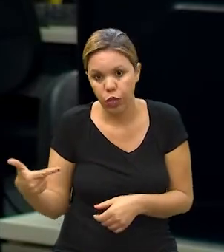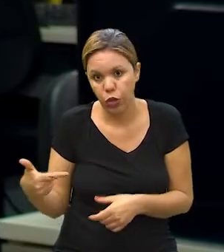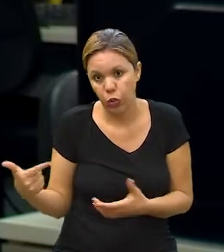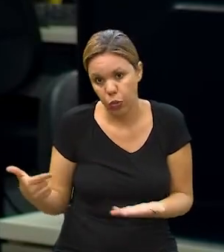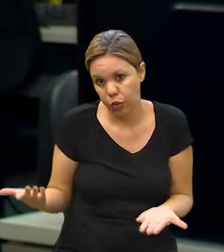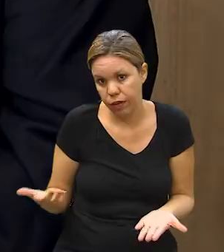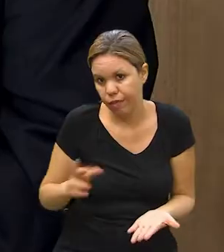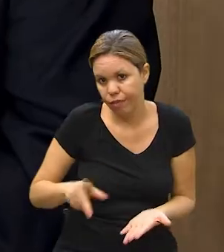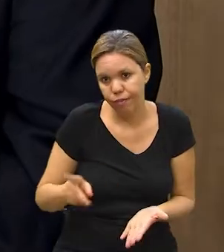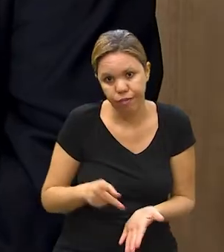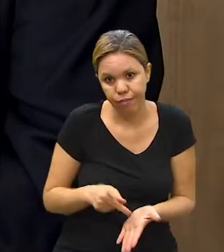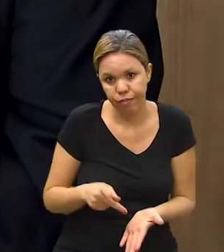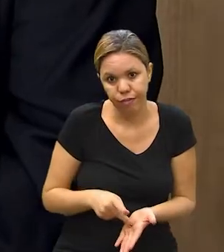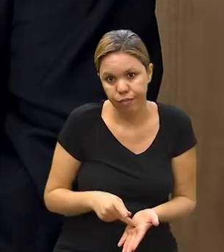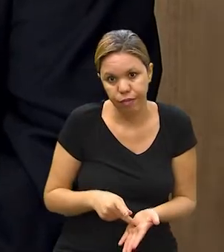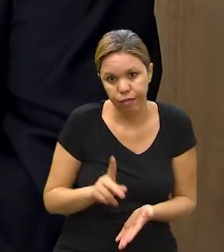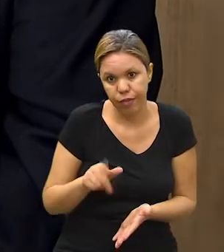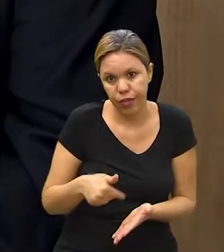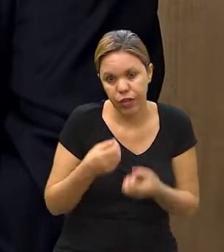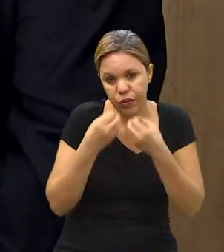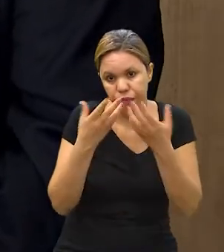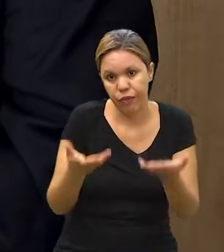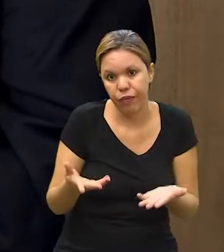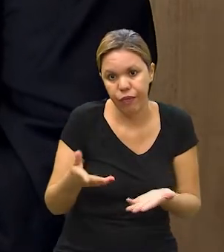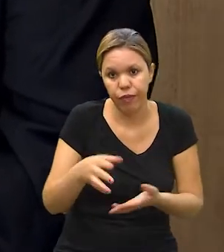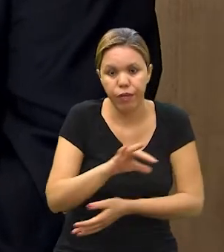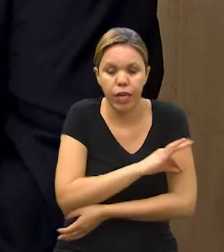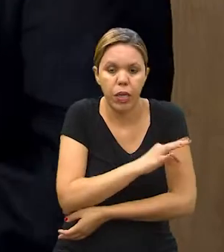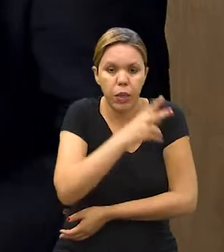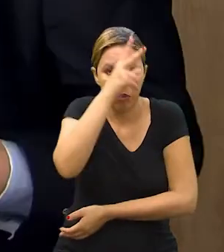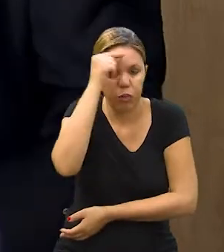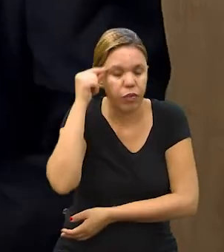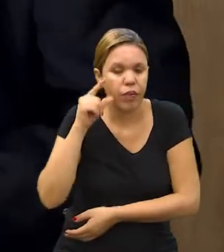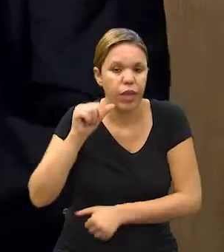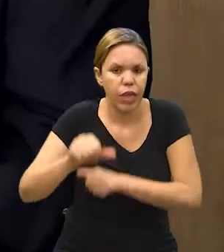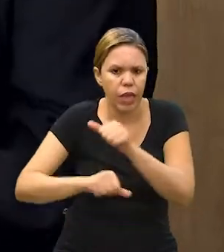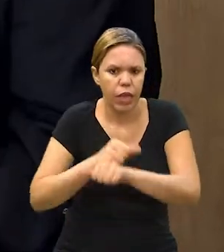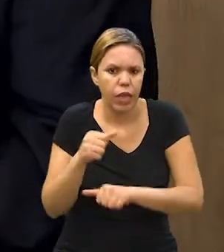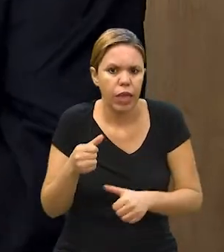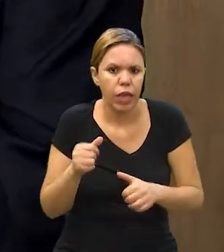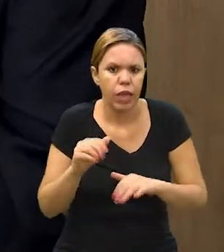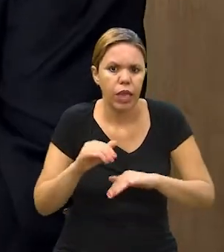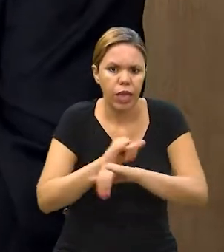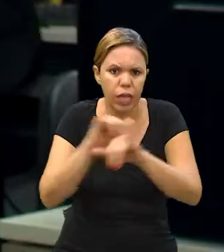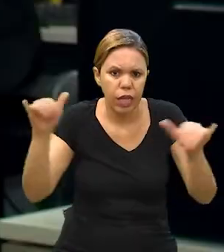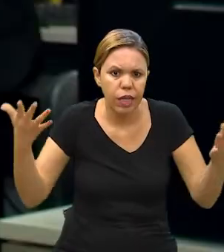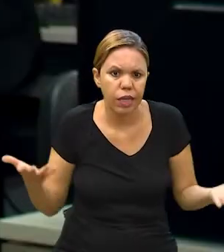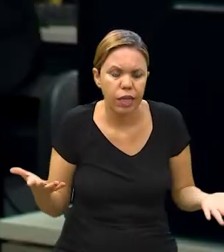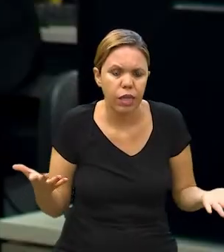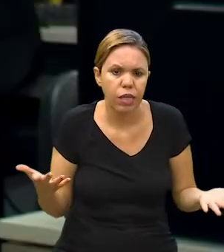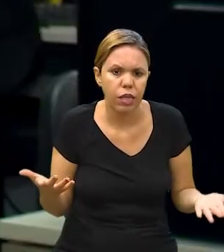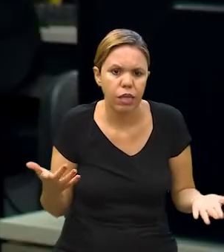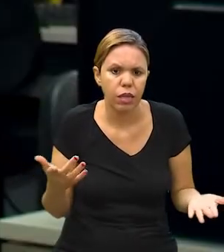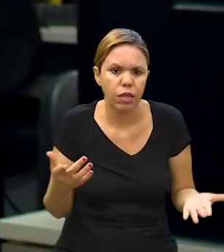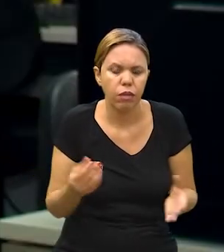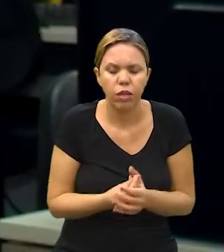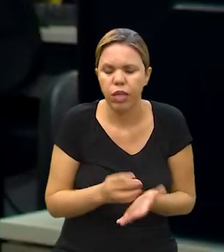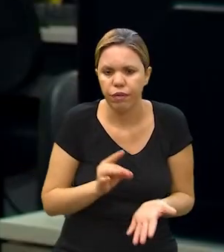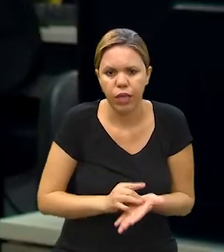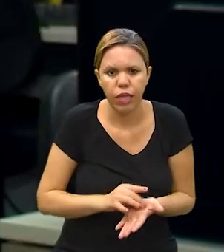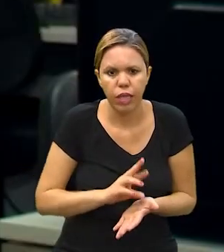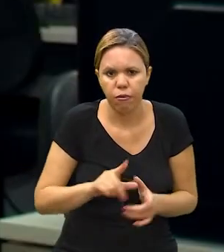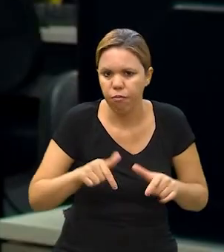mas não é verdade. Né? Esse tipo de fala do prefeito, de novo, ele tem um impacto midiático grande, mas não se constitui de fato